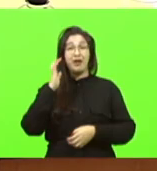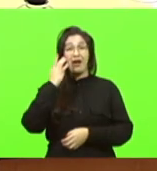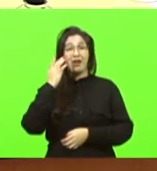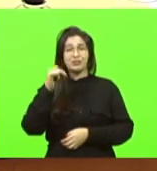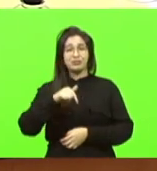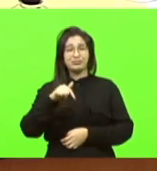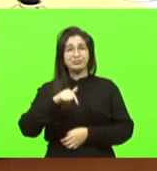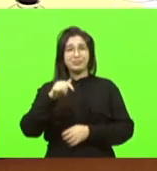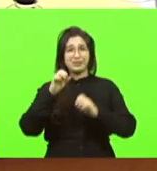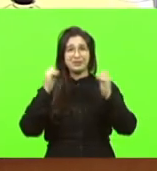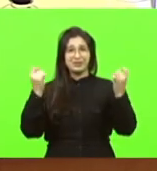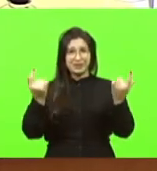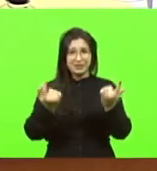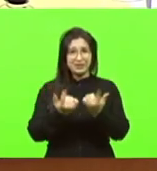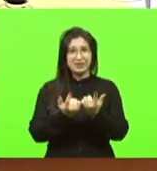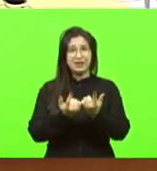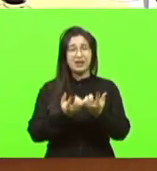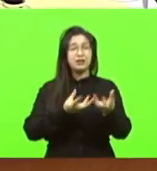Parlamento